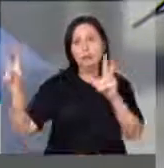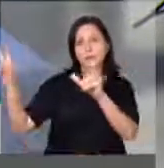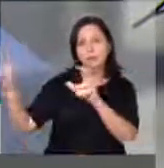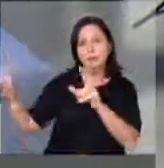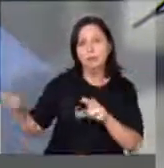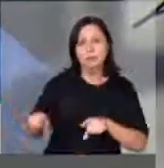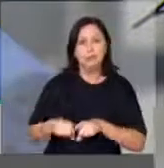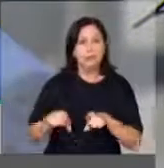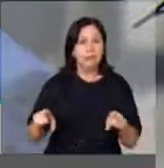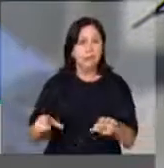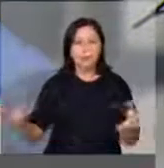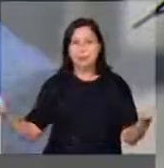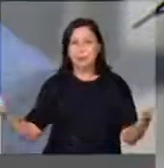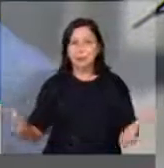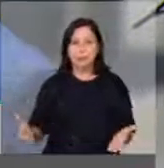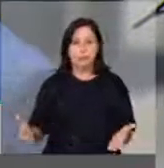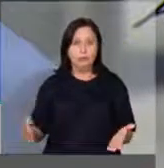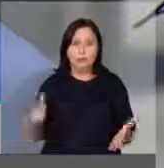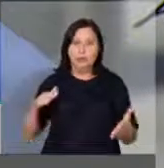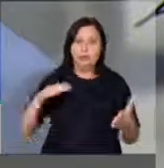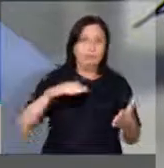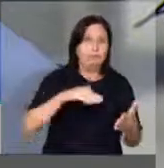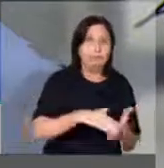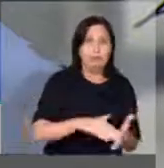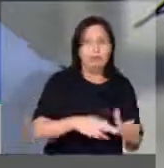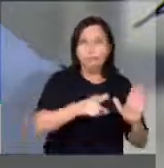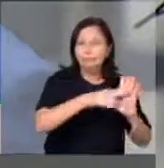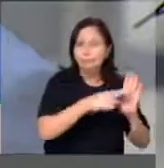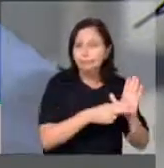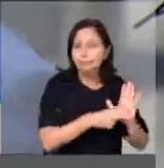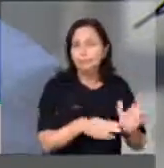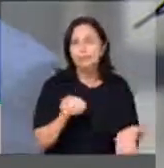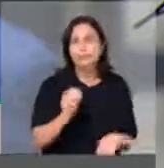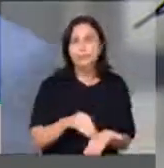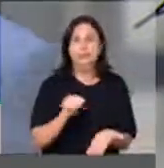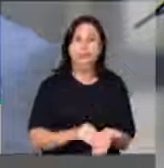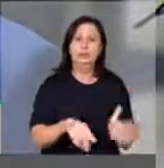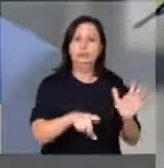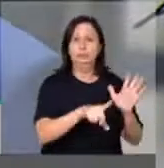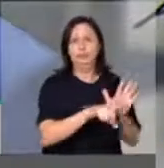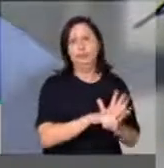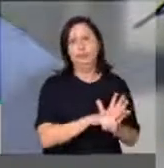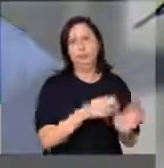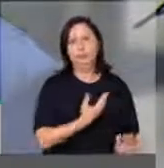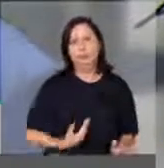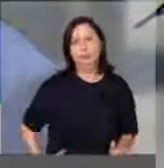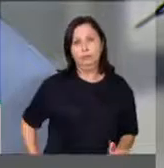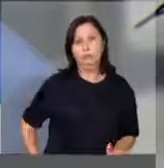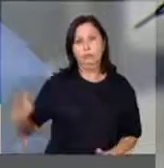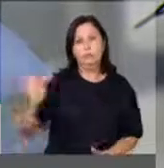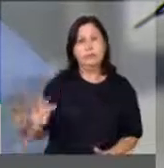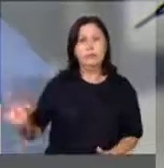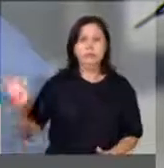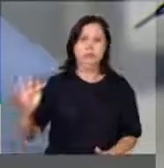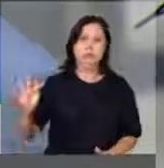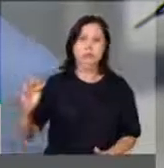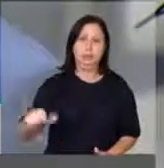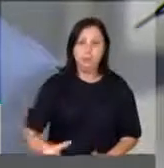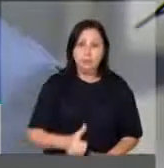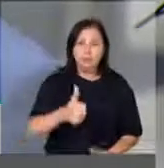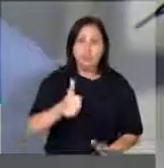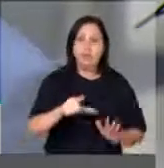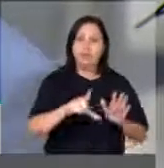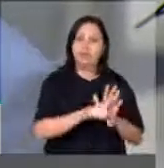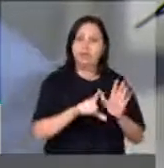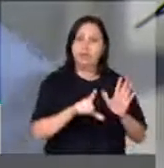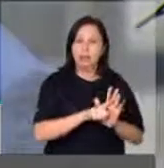hoje, essa legislação não foi regulamentada pelo governo federal. É a primeira lei que traz para dentro da norma